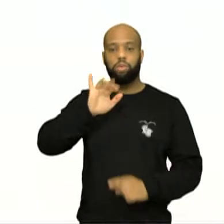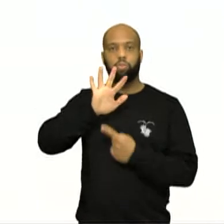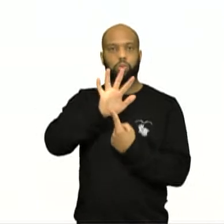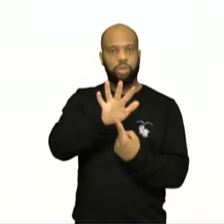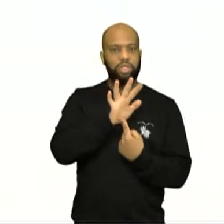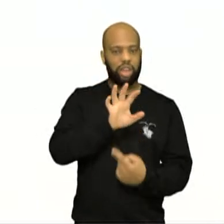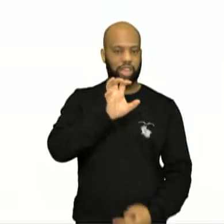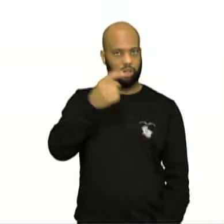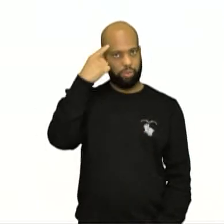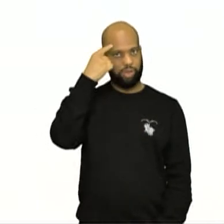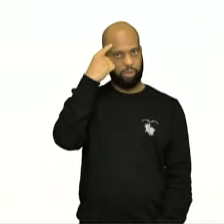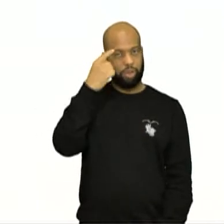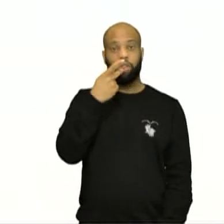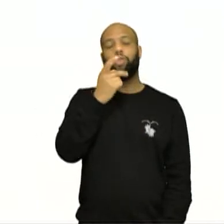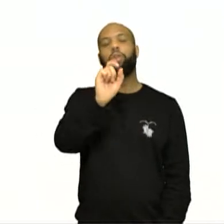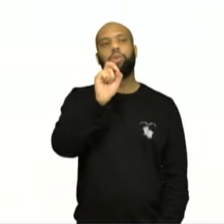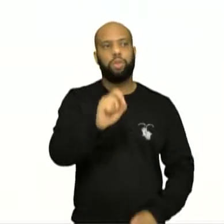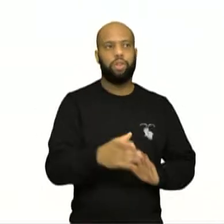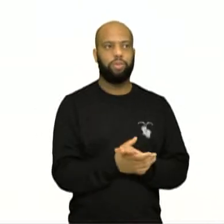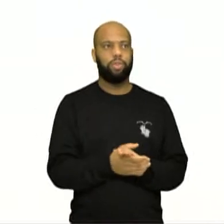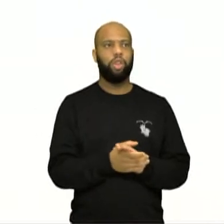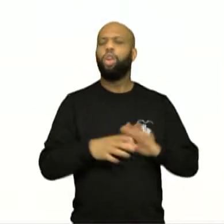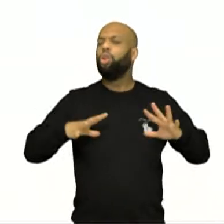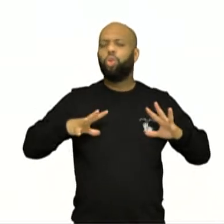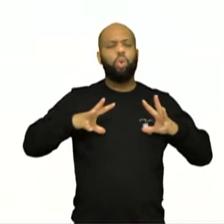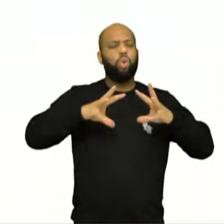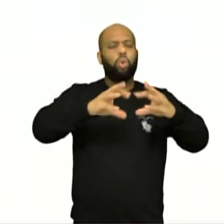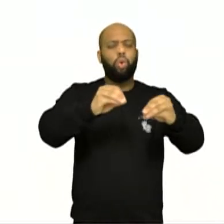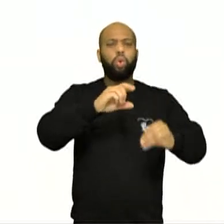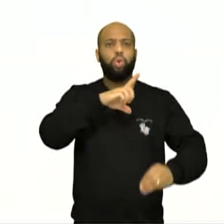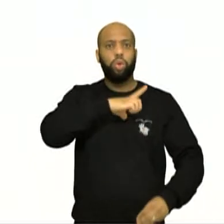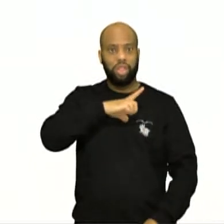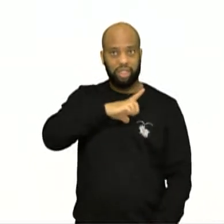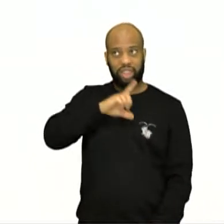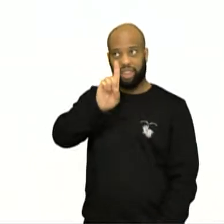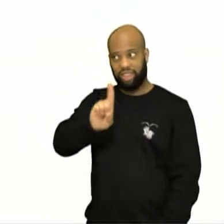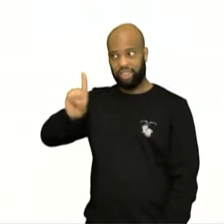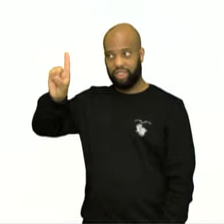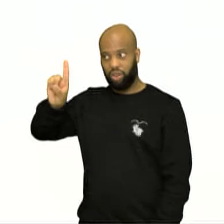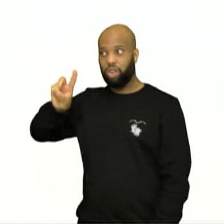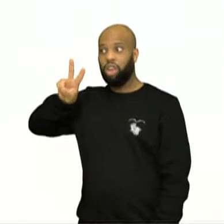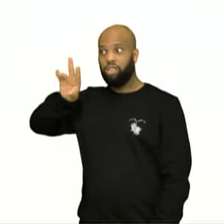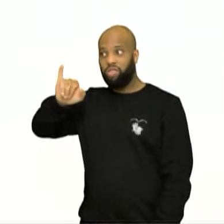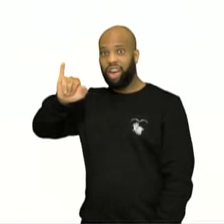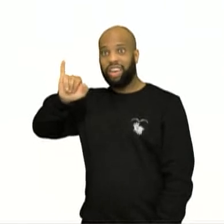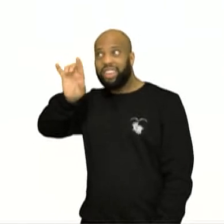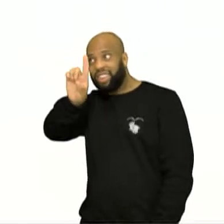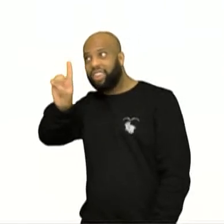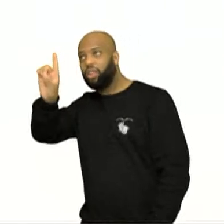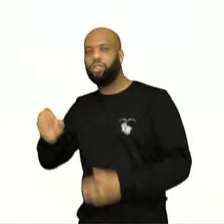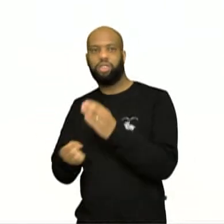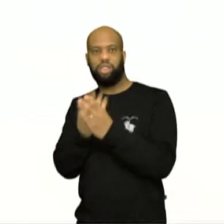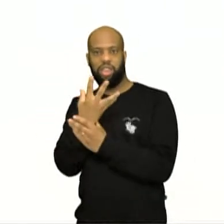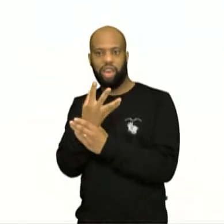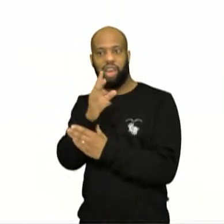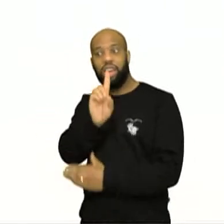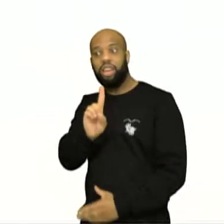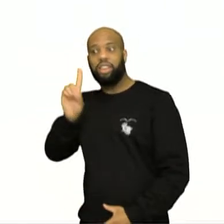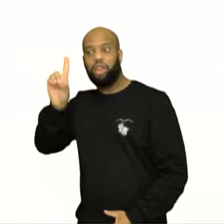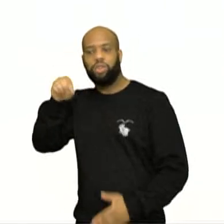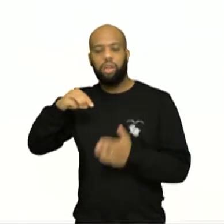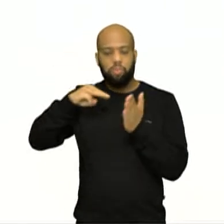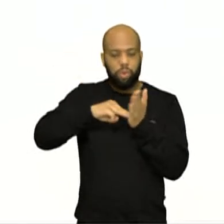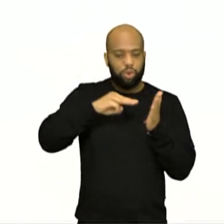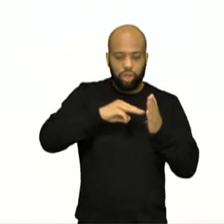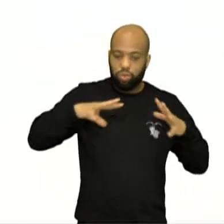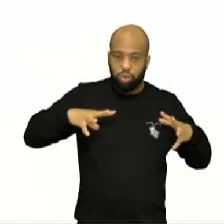essa tese. Então ele diz o seguinte: tudo que existe em Deus deve ser concebido por Deus, pelo que Deus é causa das